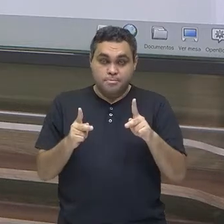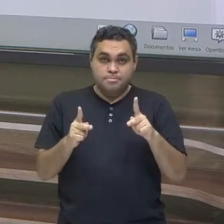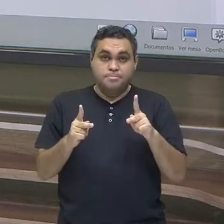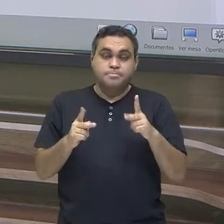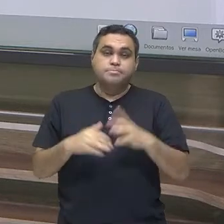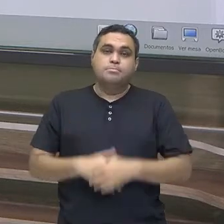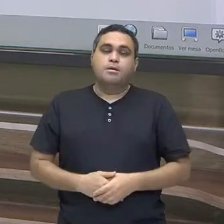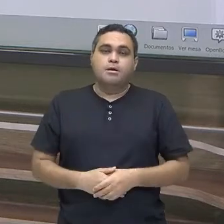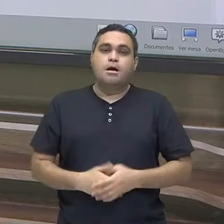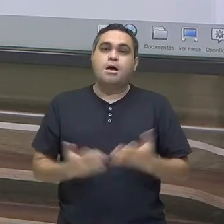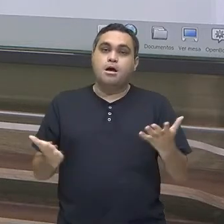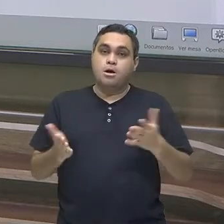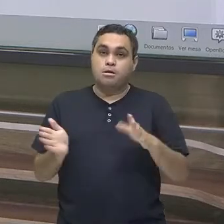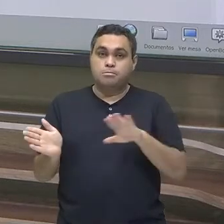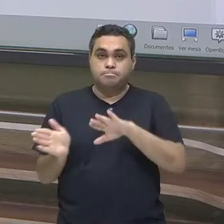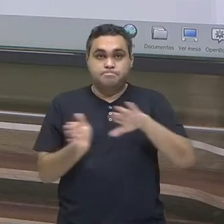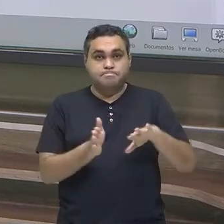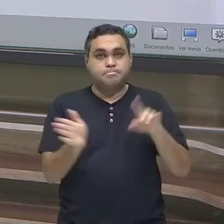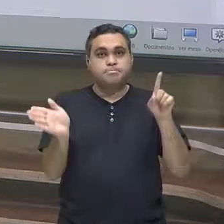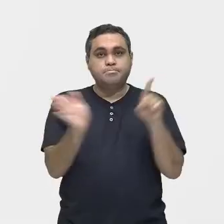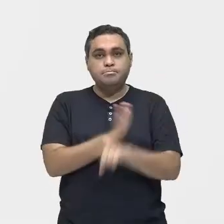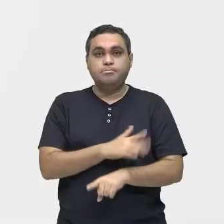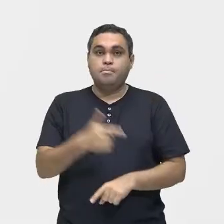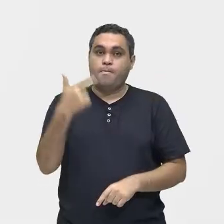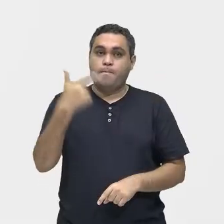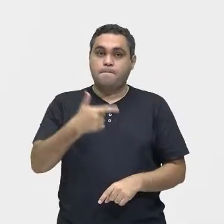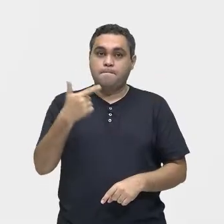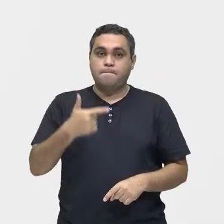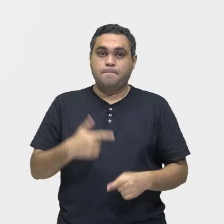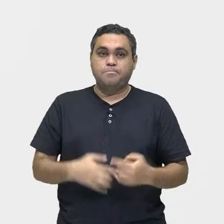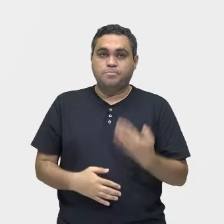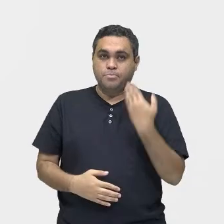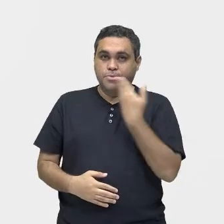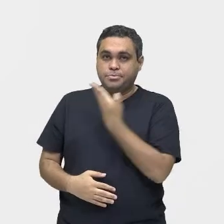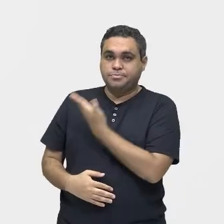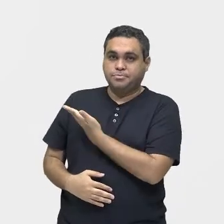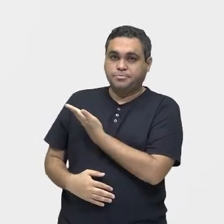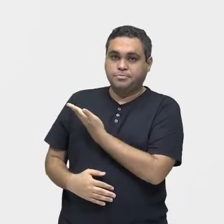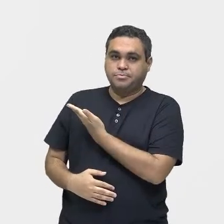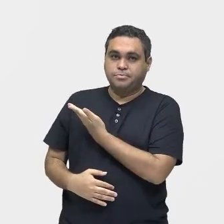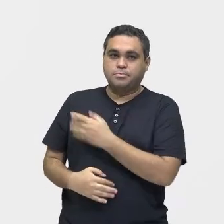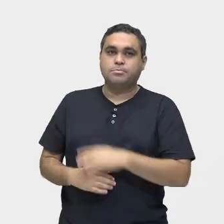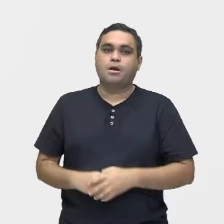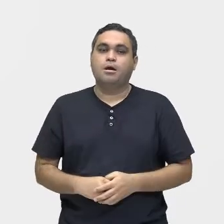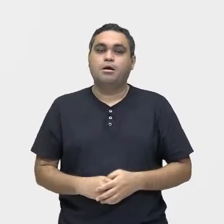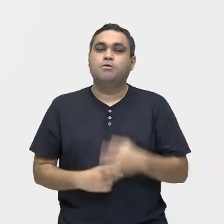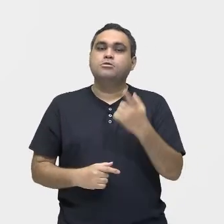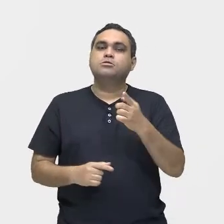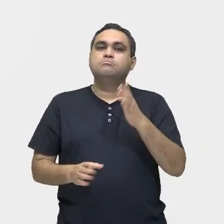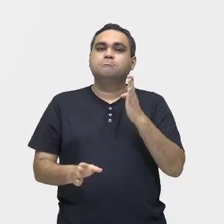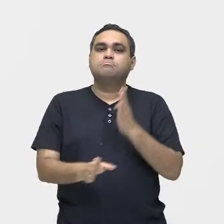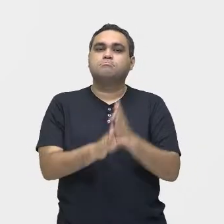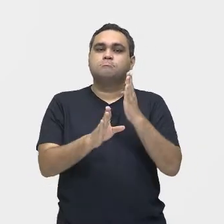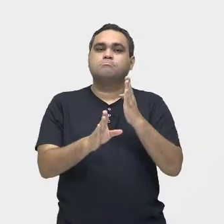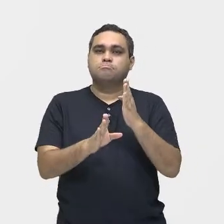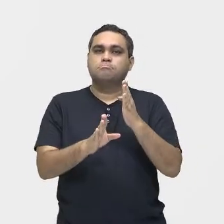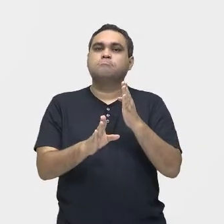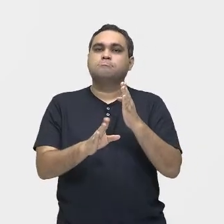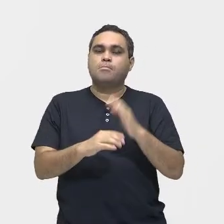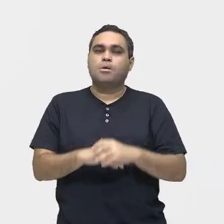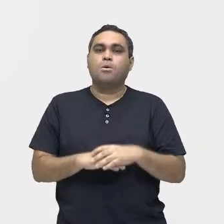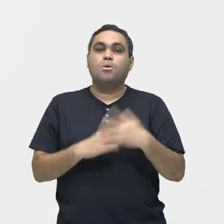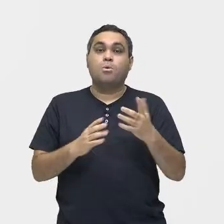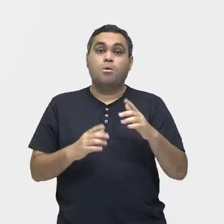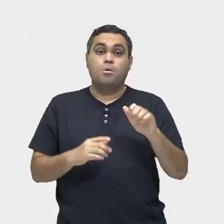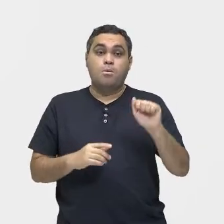bem. Agora, então, nós vamos para a nossa segunda questão. Vamos lá? Olha aí, você vai identificar, você vai me mostrar, apontar a